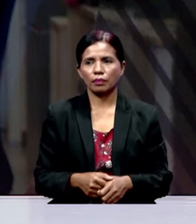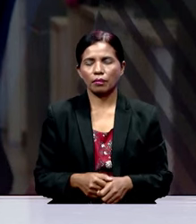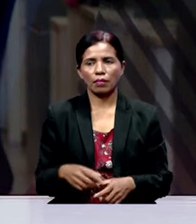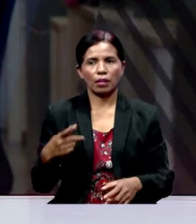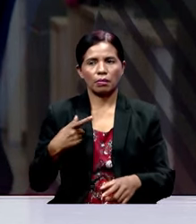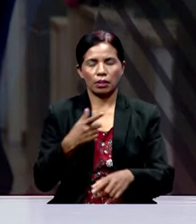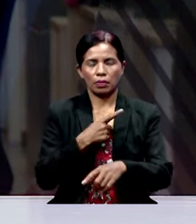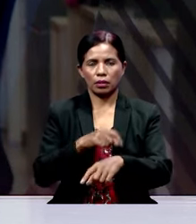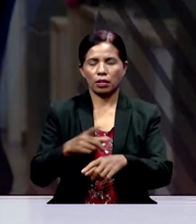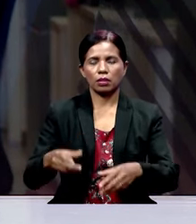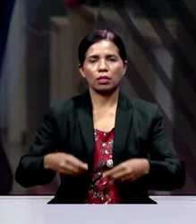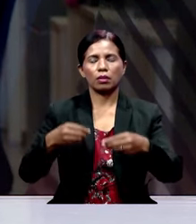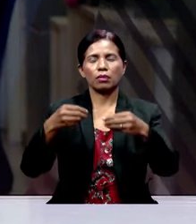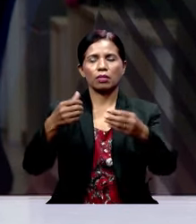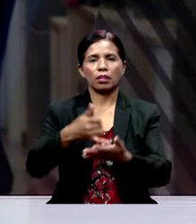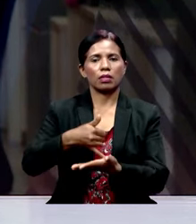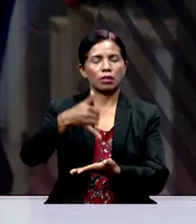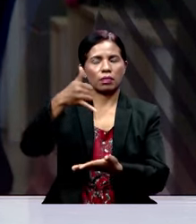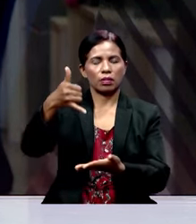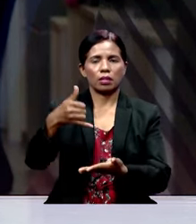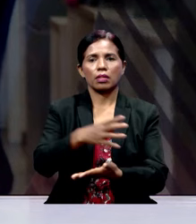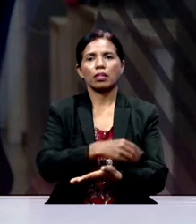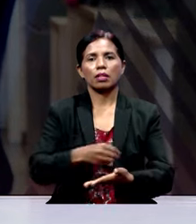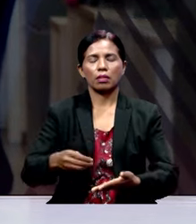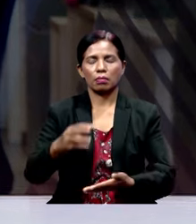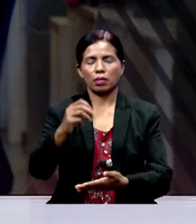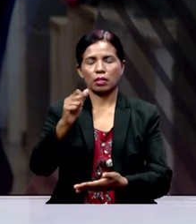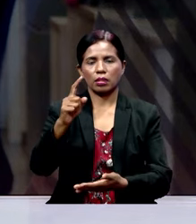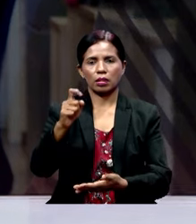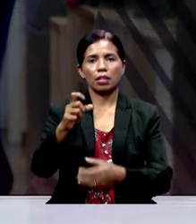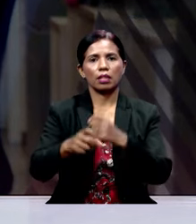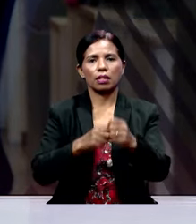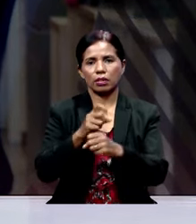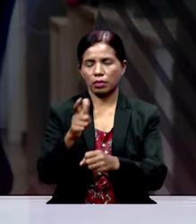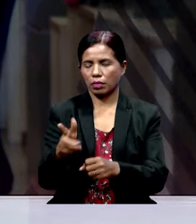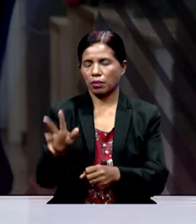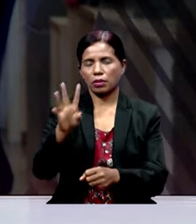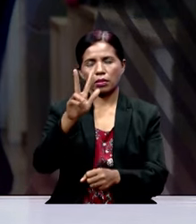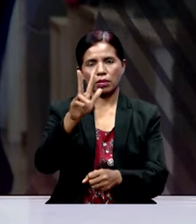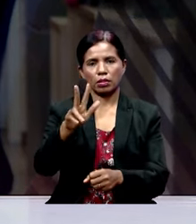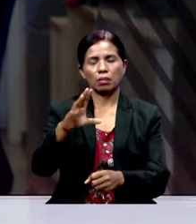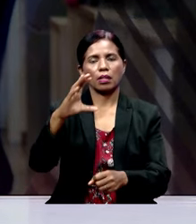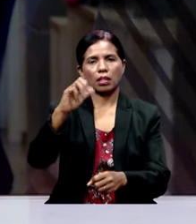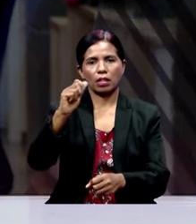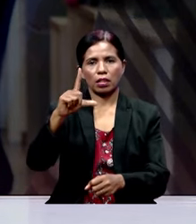Parlamentul Național atribuie premiul Libertatea Expresão Max Tal tinerii honduaru anului recentolu, ba Carlos